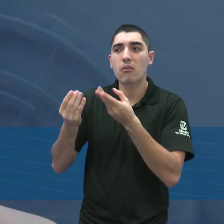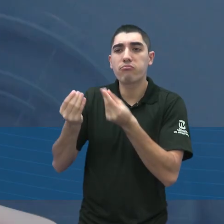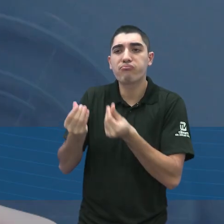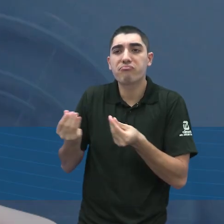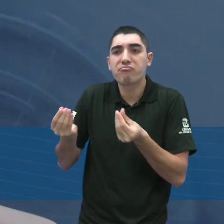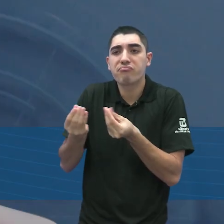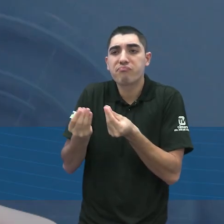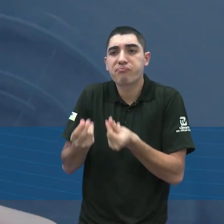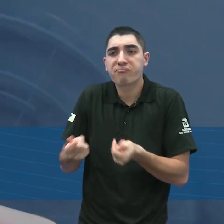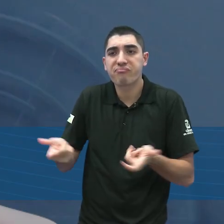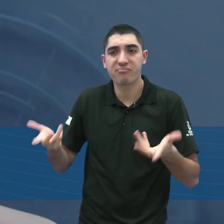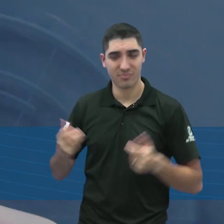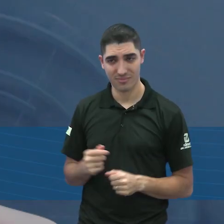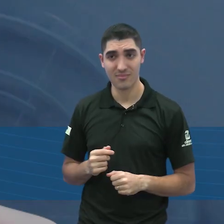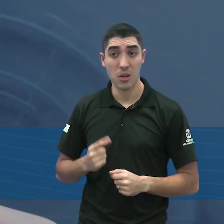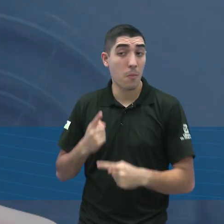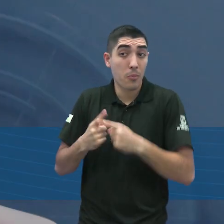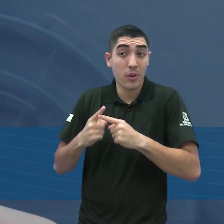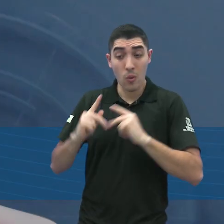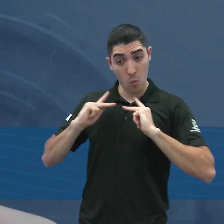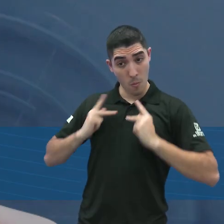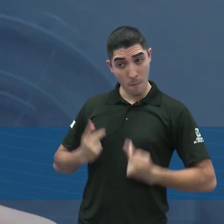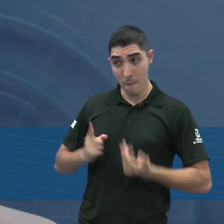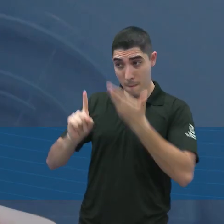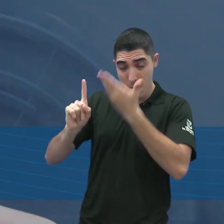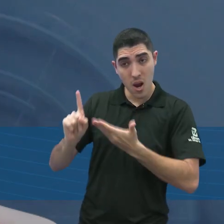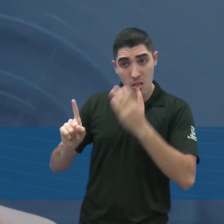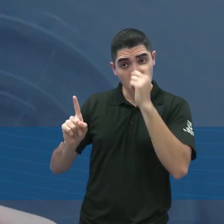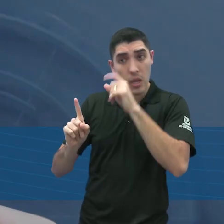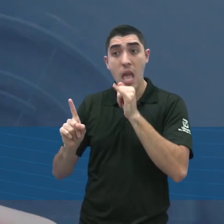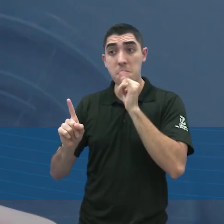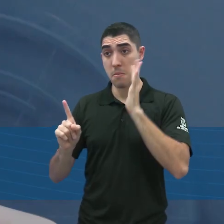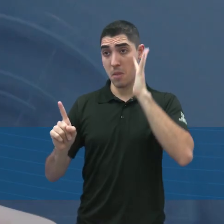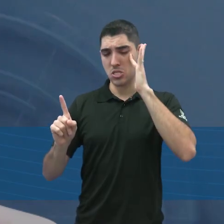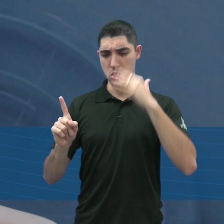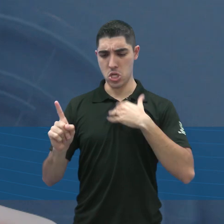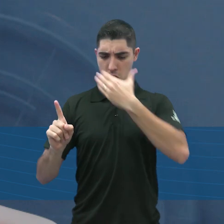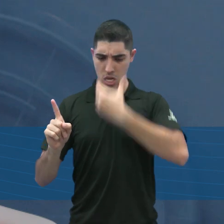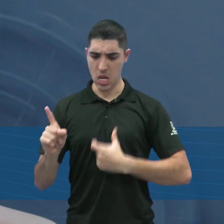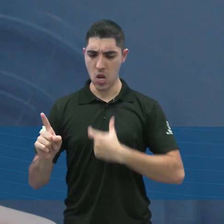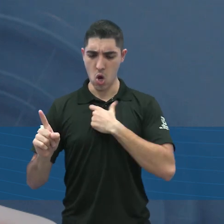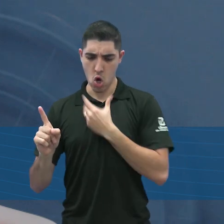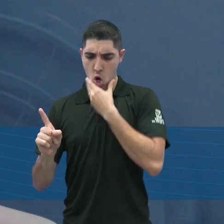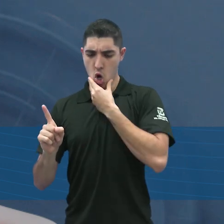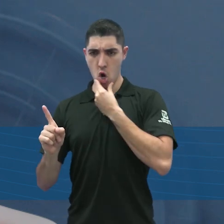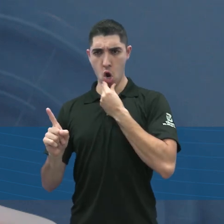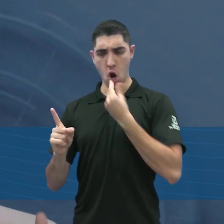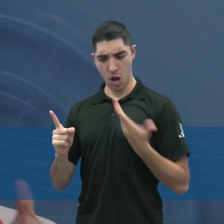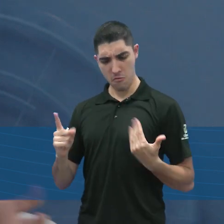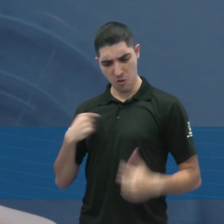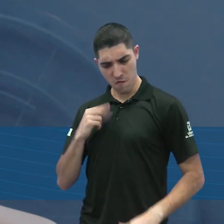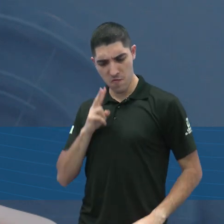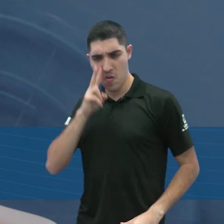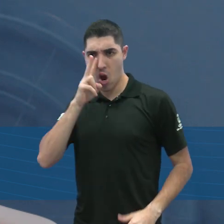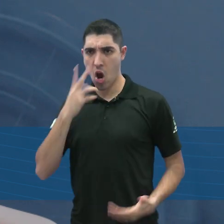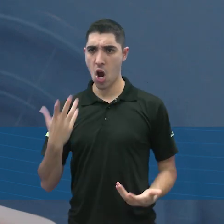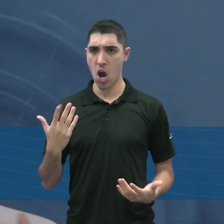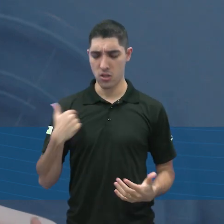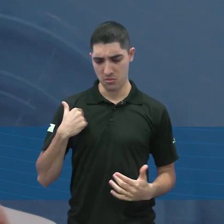aí passando esse olhar apenas para a força, para o masculino ali, com toda aquela